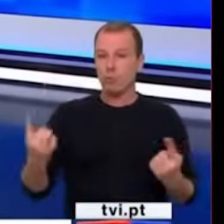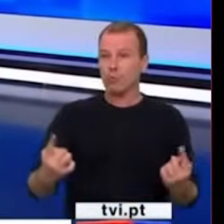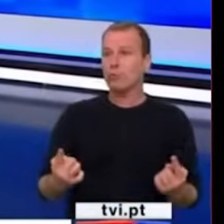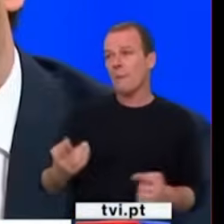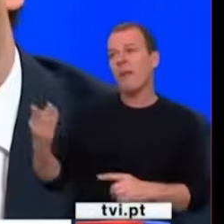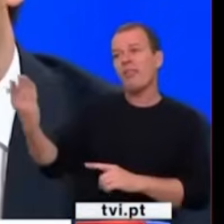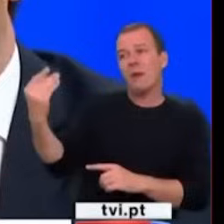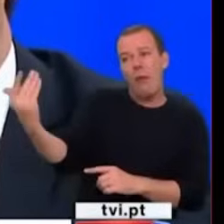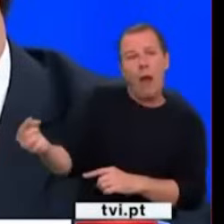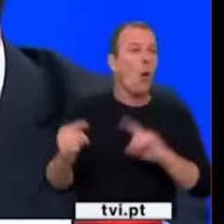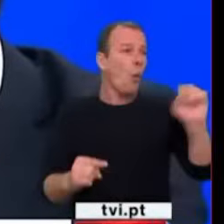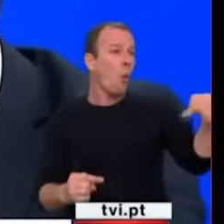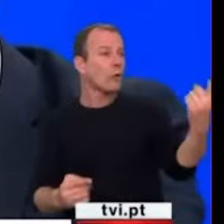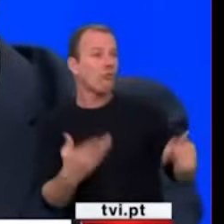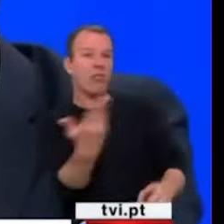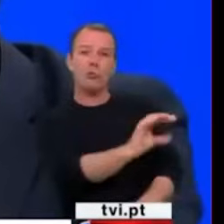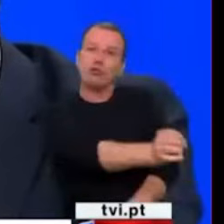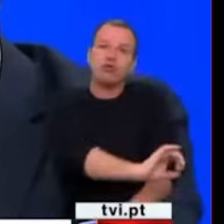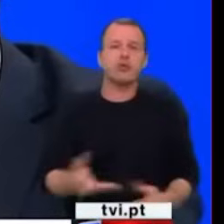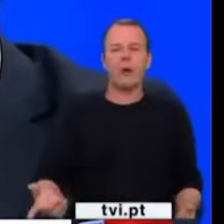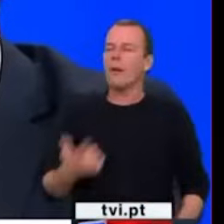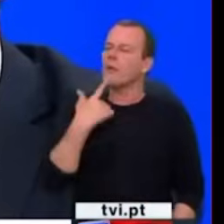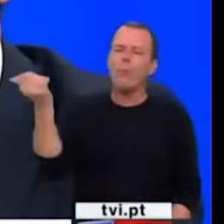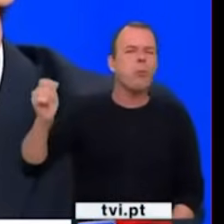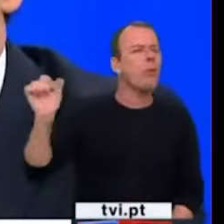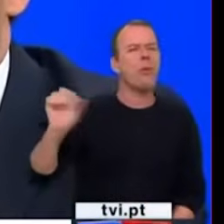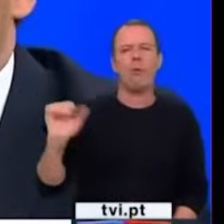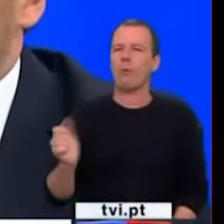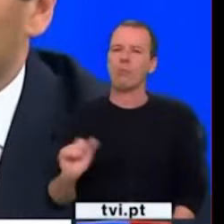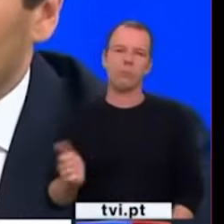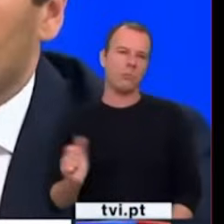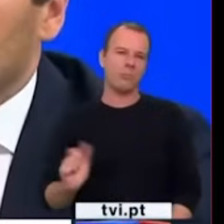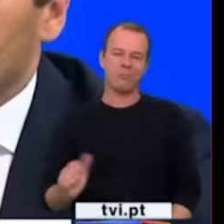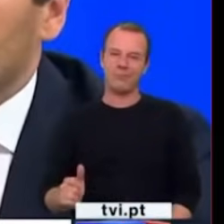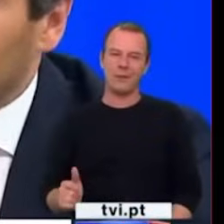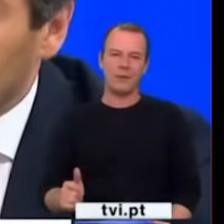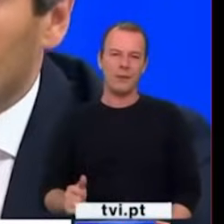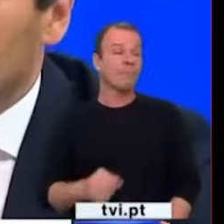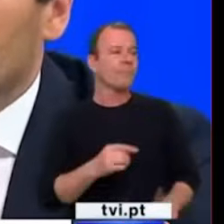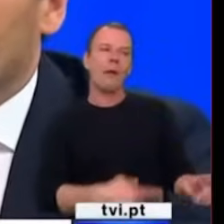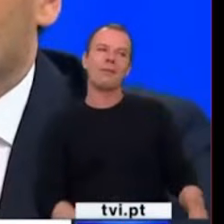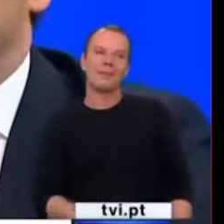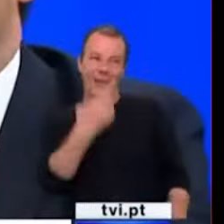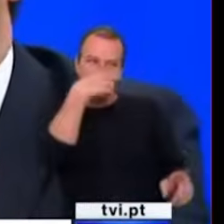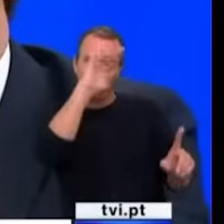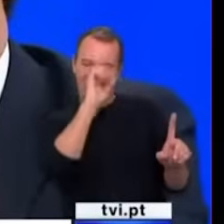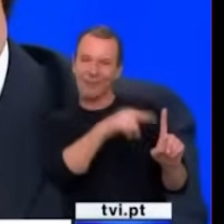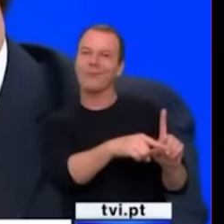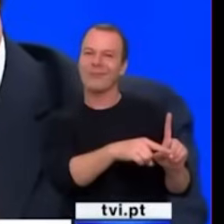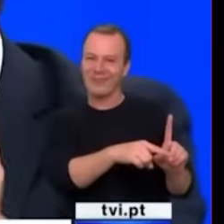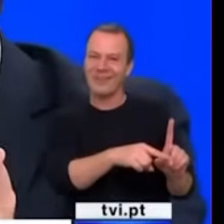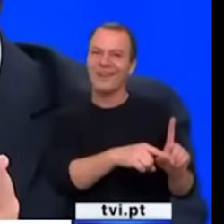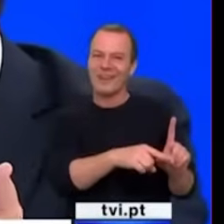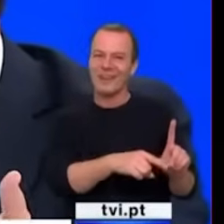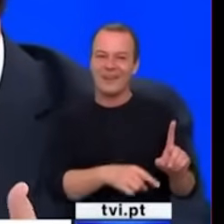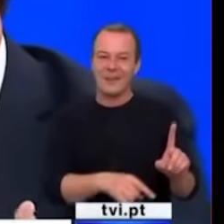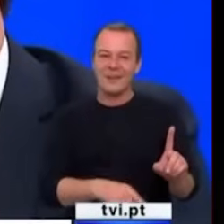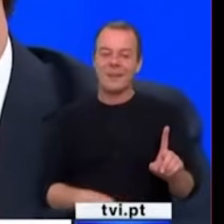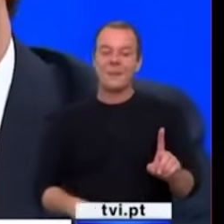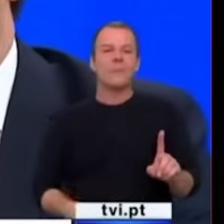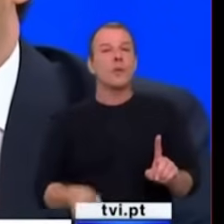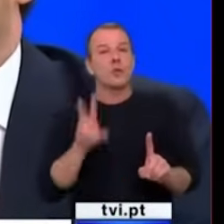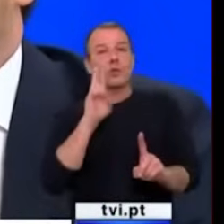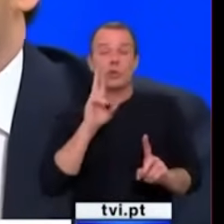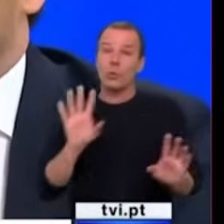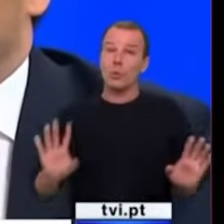nós outros engado Fi condenado por difamação e recorreu a Supremo portanto mas não